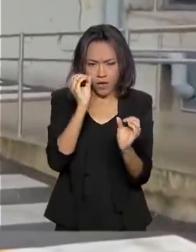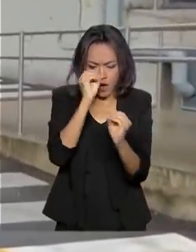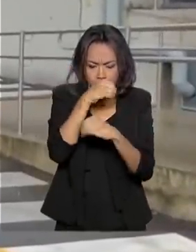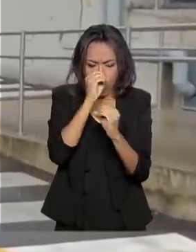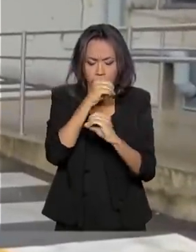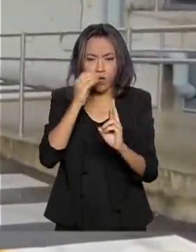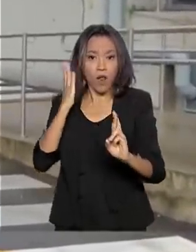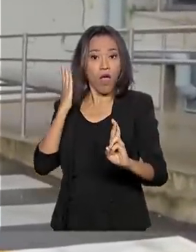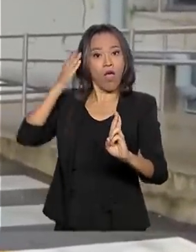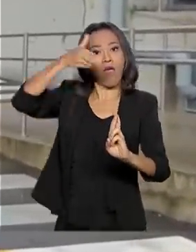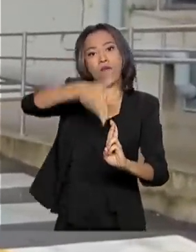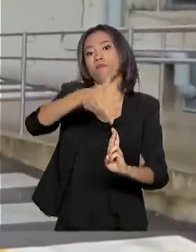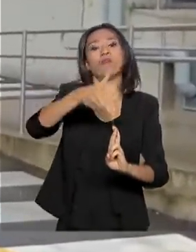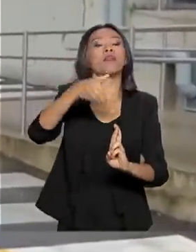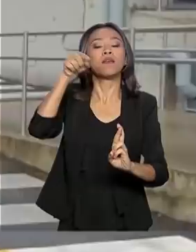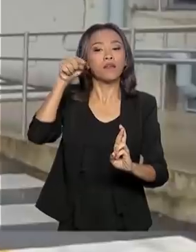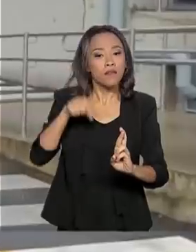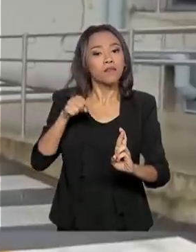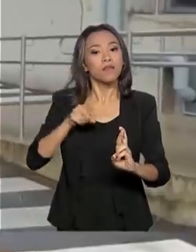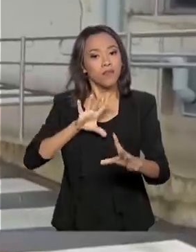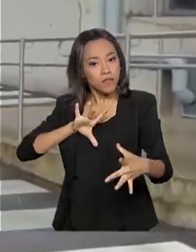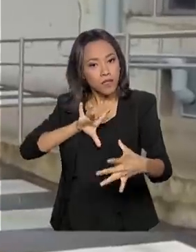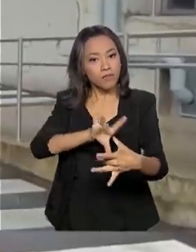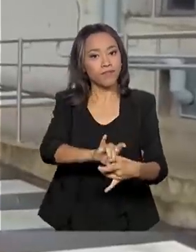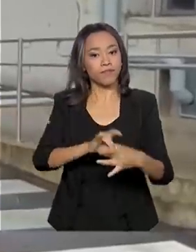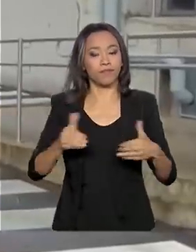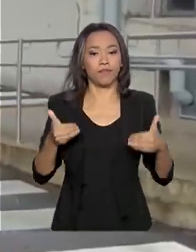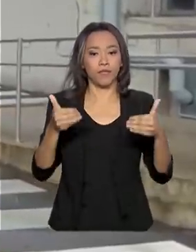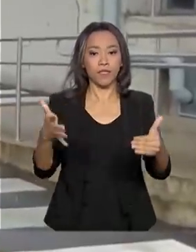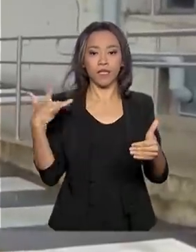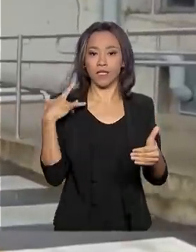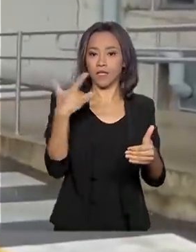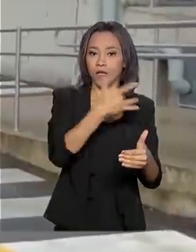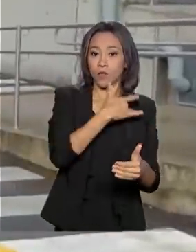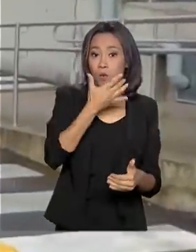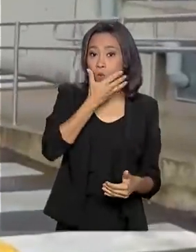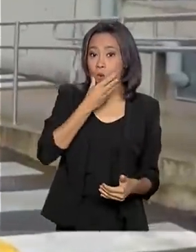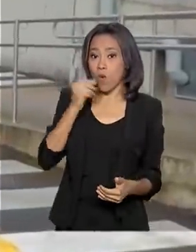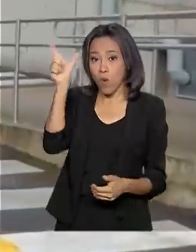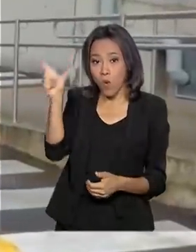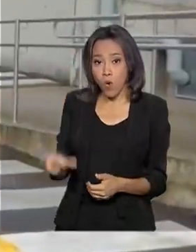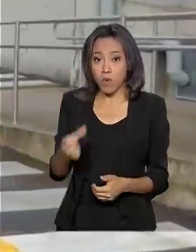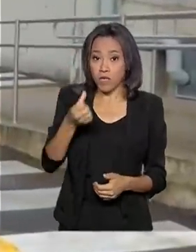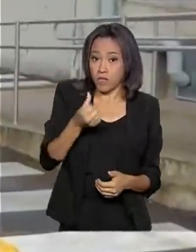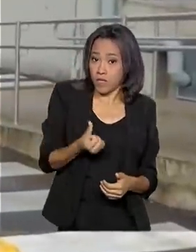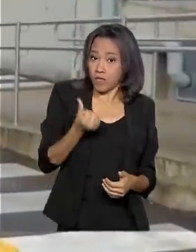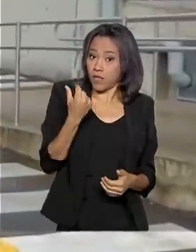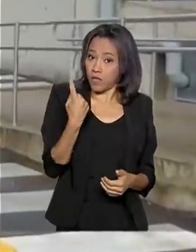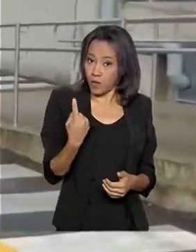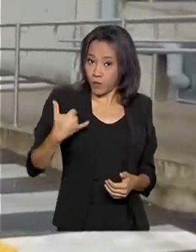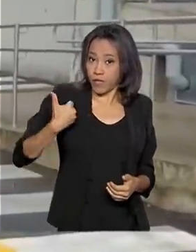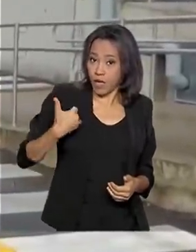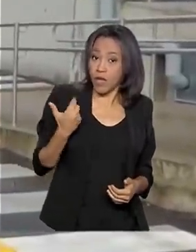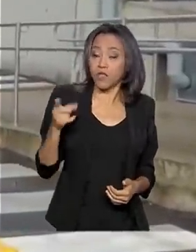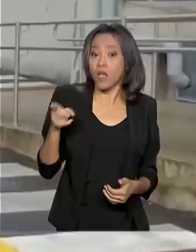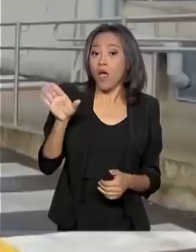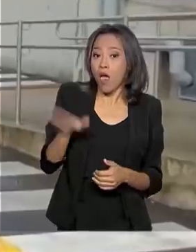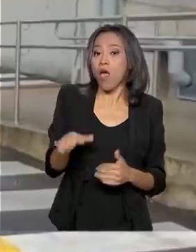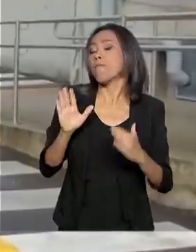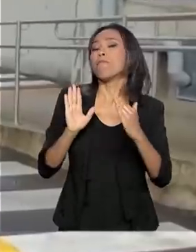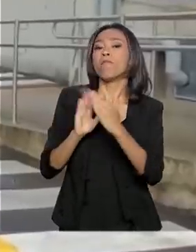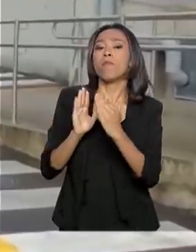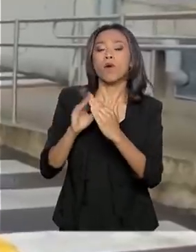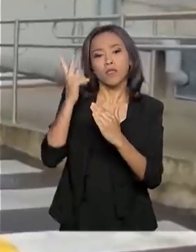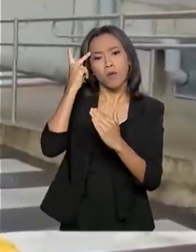científica e credenciado pelo Ministério da Saúde. O homem de 61 anos é morador da capital paulista e esteve no norte da